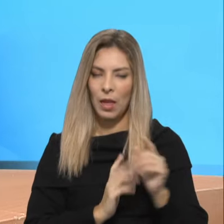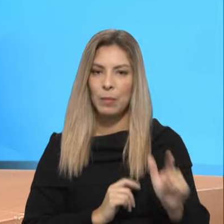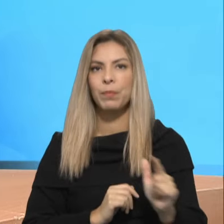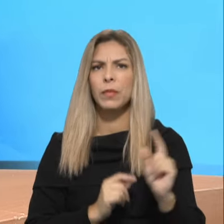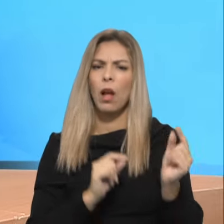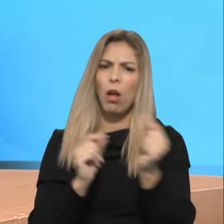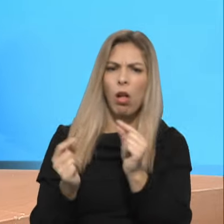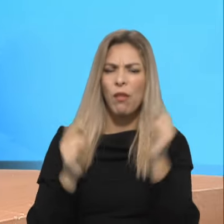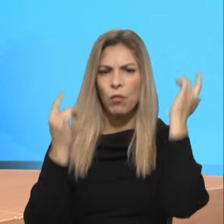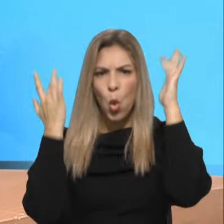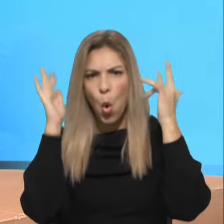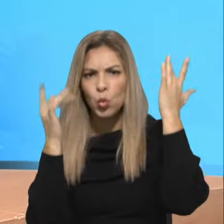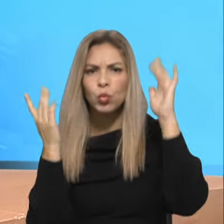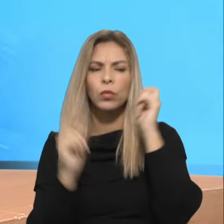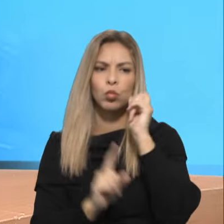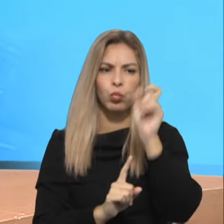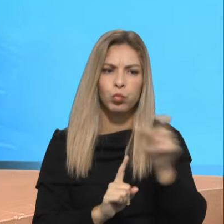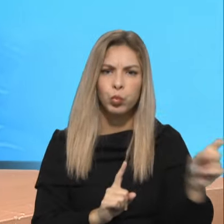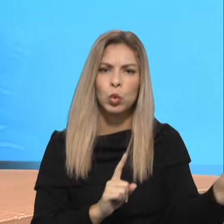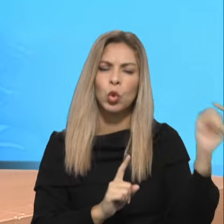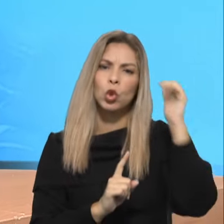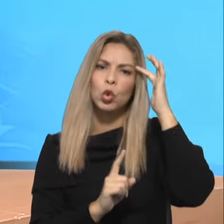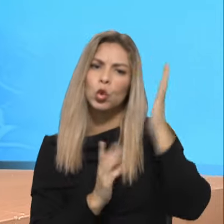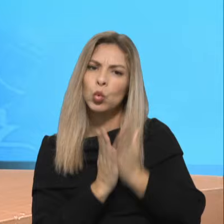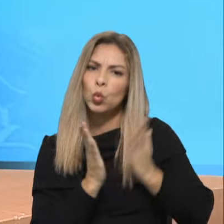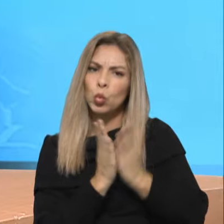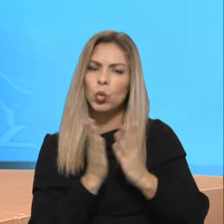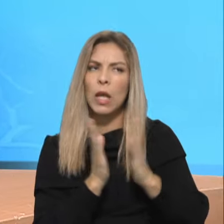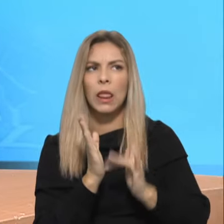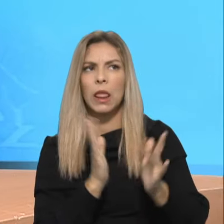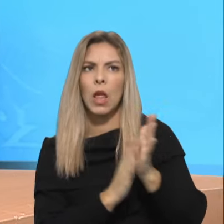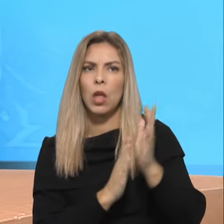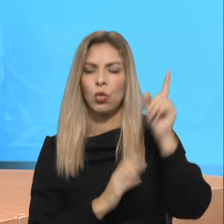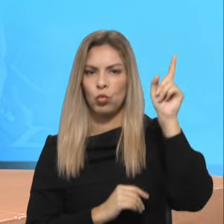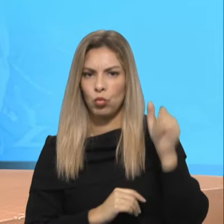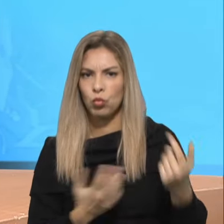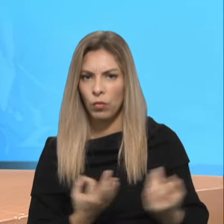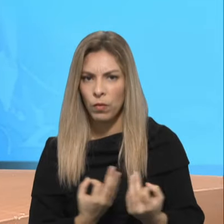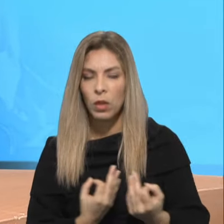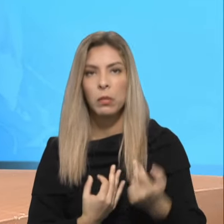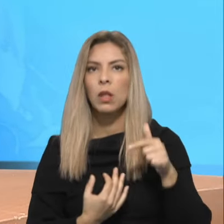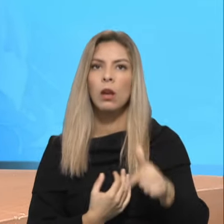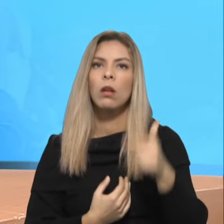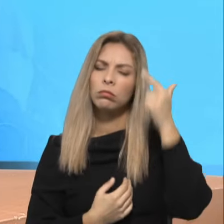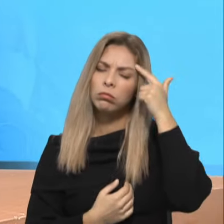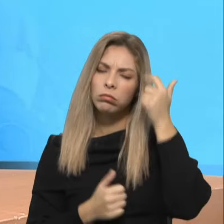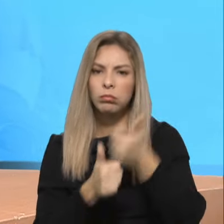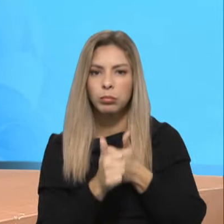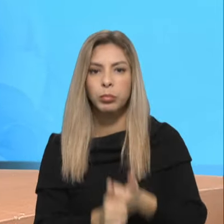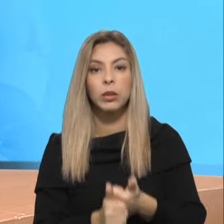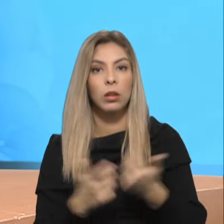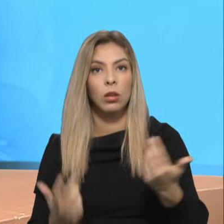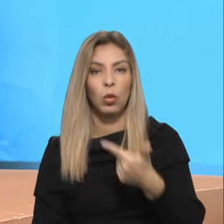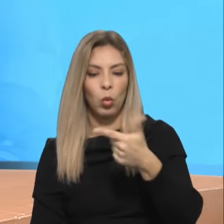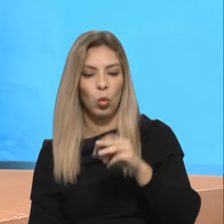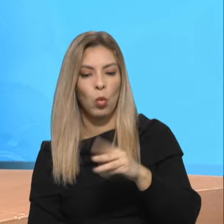filósofos e teólogos, porque na Idade Média era-se filósofo e teólogo ao mesmo tempo. Pessoas tão insígnias na teologia como, por exemplo, Tomás de